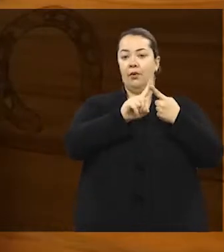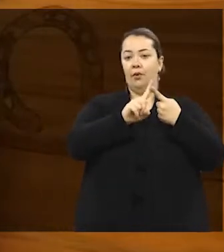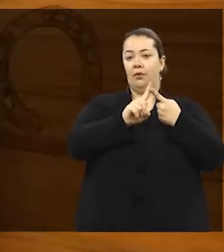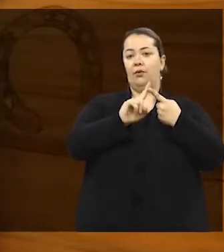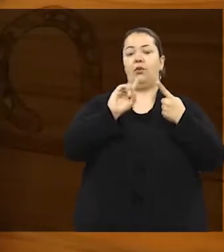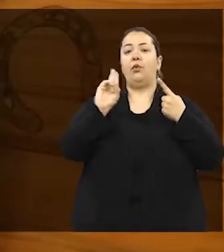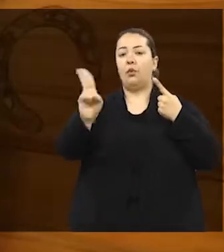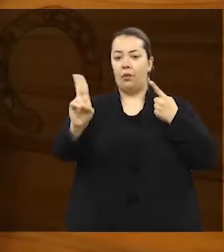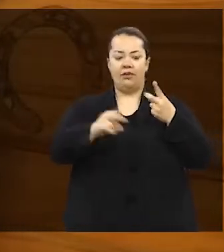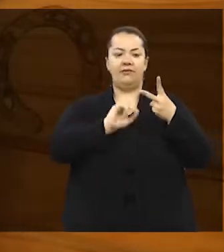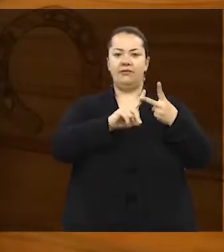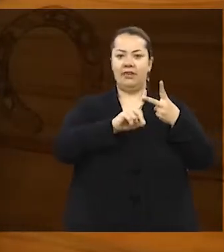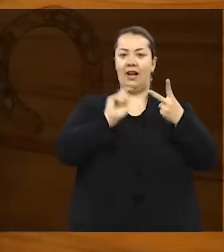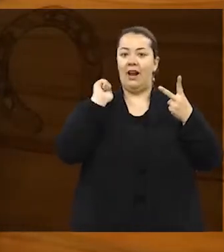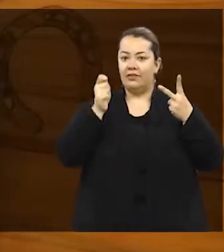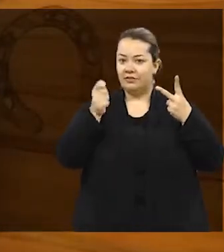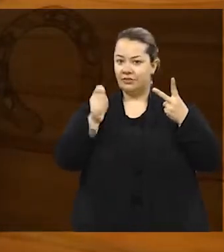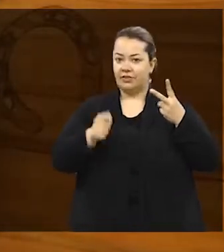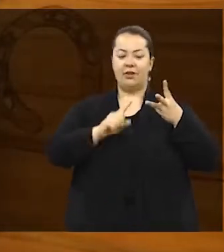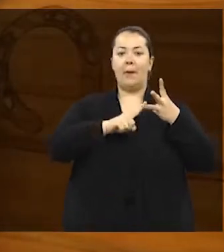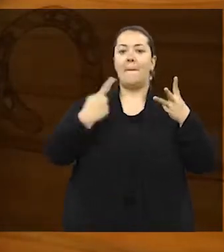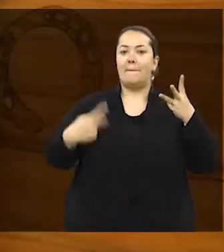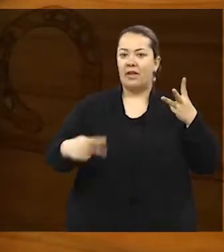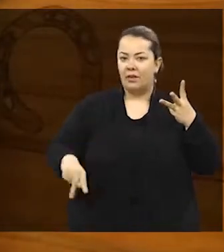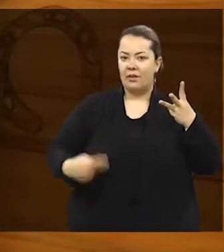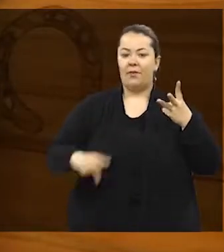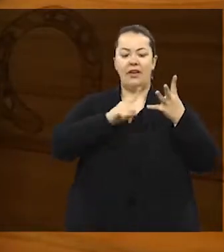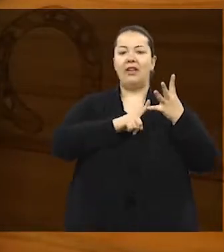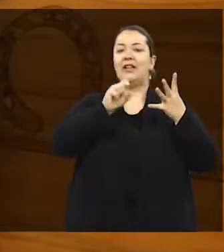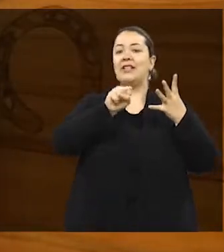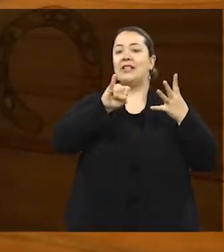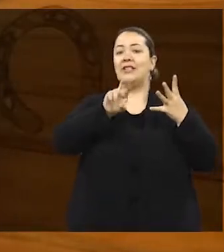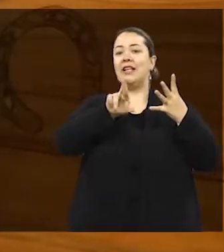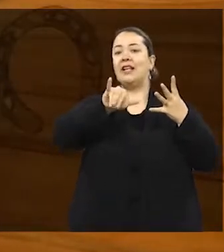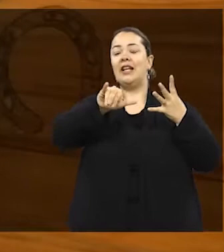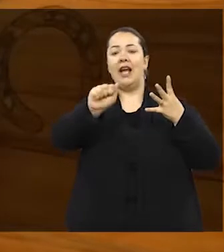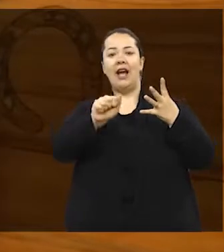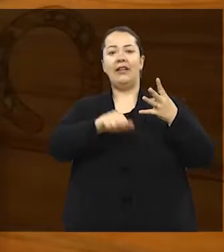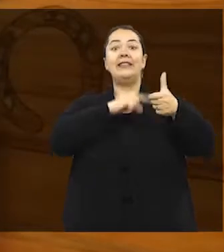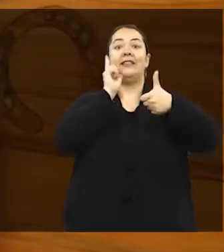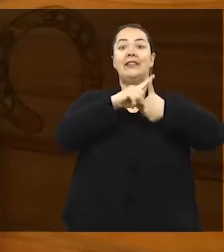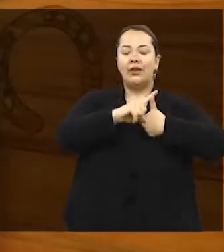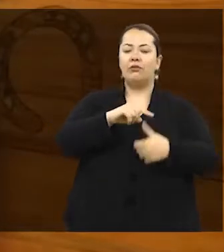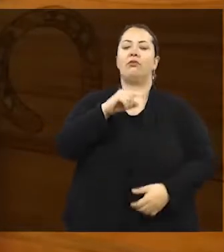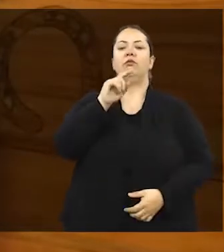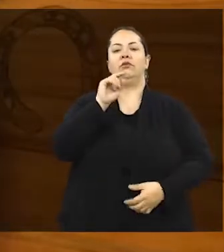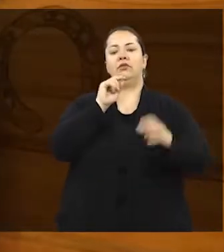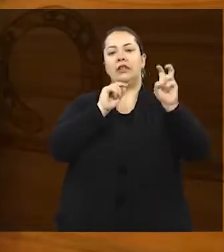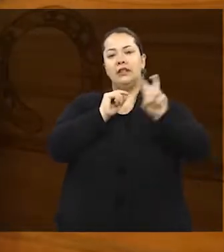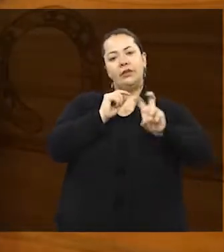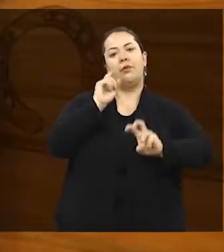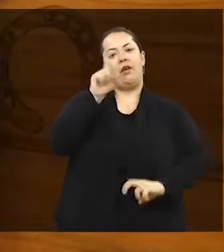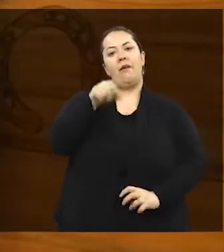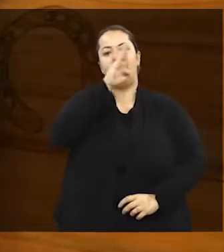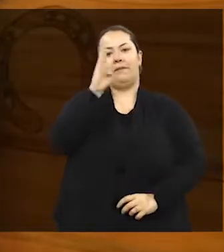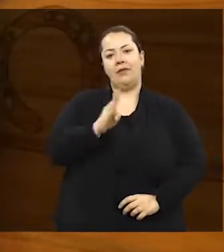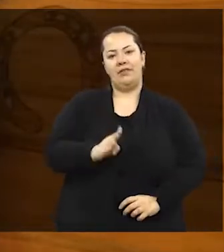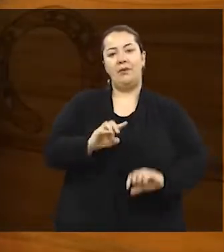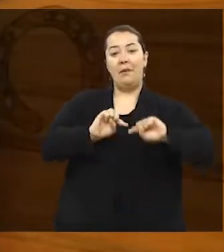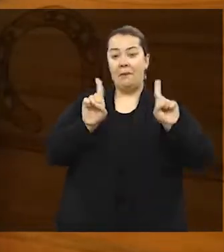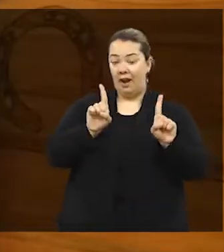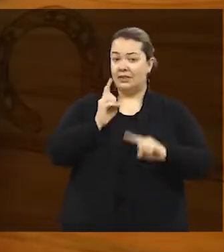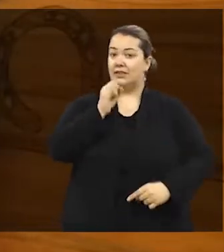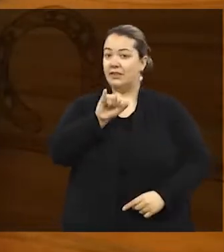são, em primeiro lugar, o Uruguai, após a Argentina, o Paraguai a Síria e então o